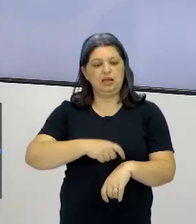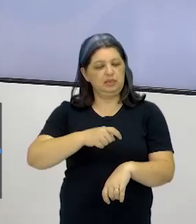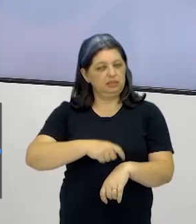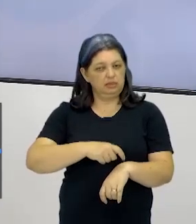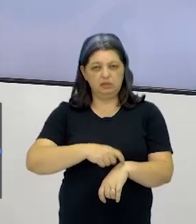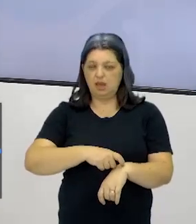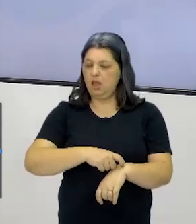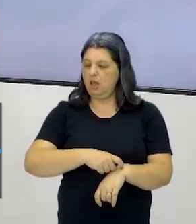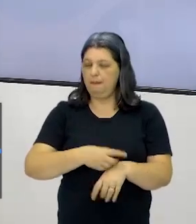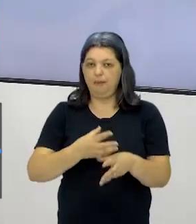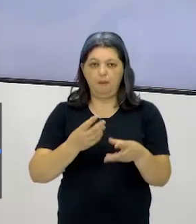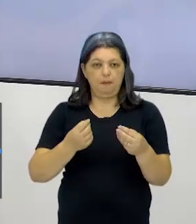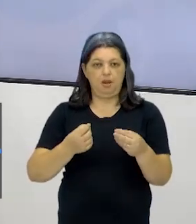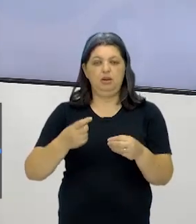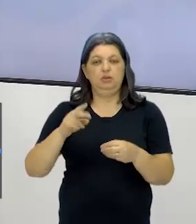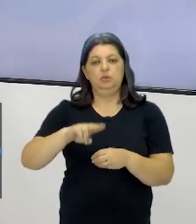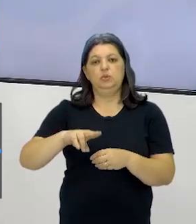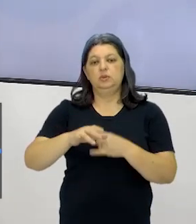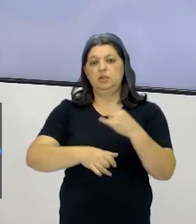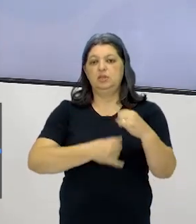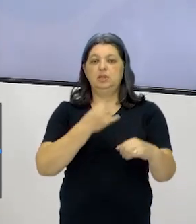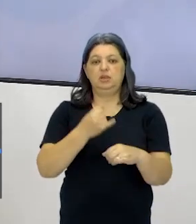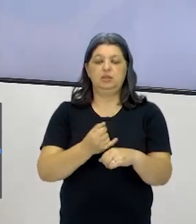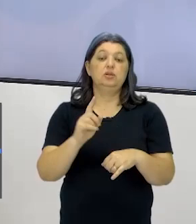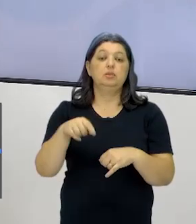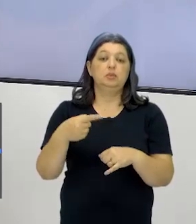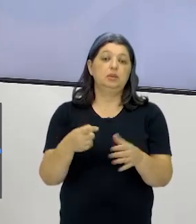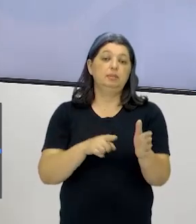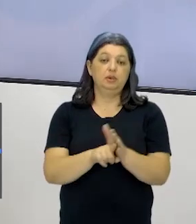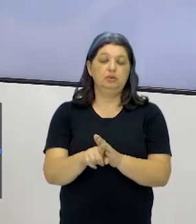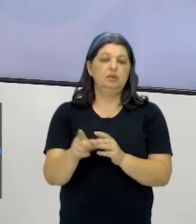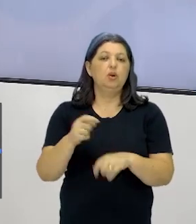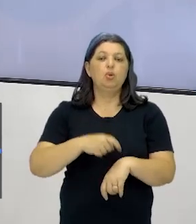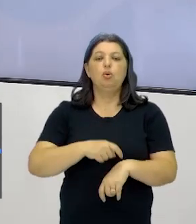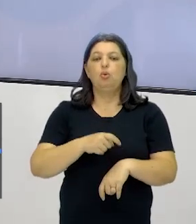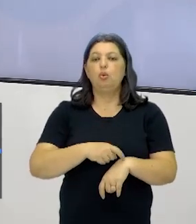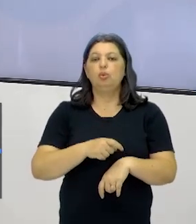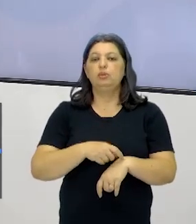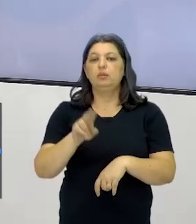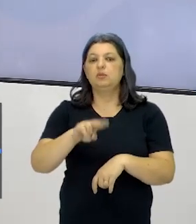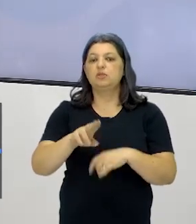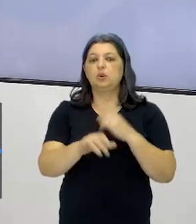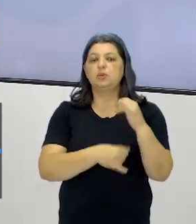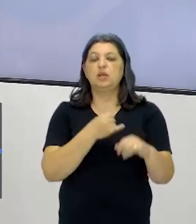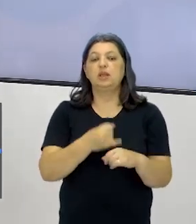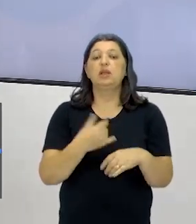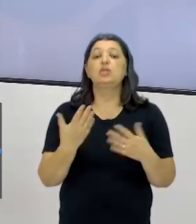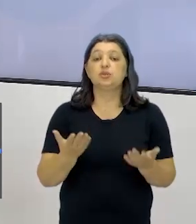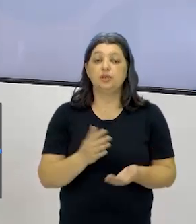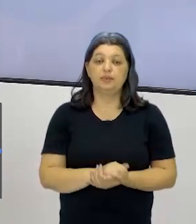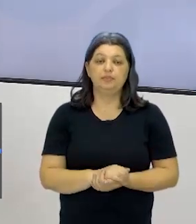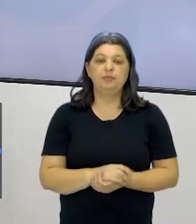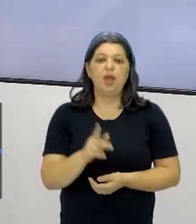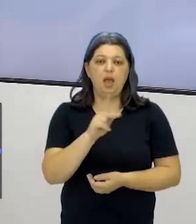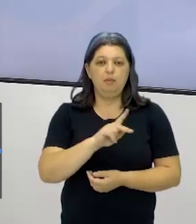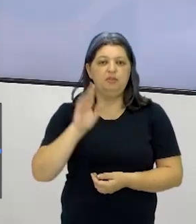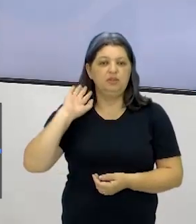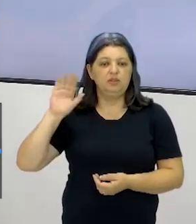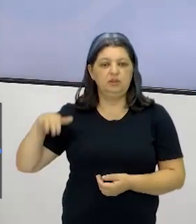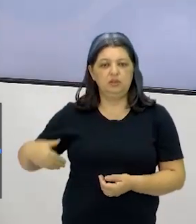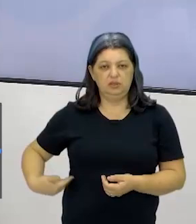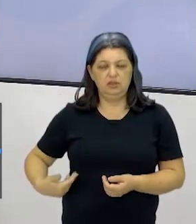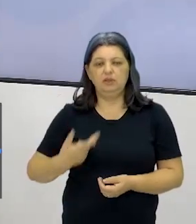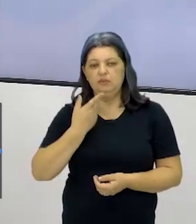da internet. Então, após quando eu perguntei para vocês sobre o tempo que você passa na internet, a professora Tayana, aqui a gente fala que passa muito tempo,